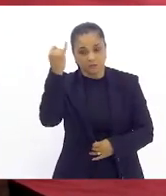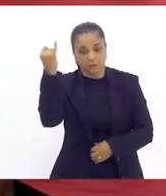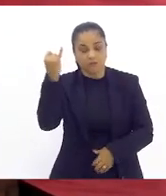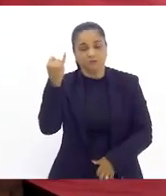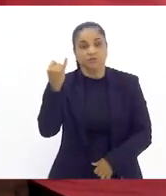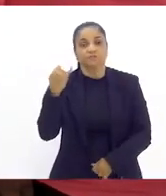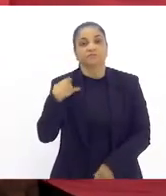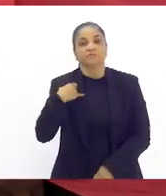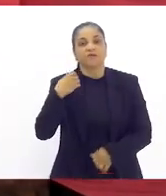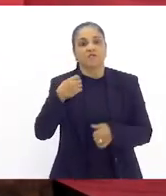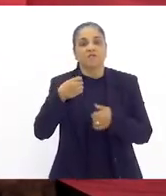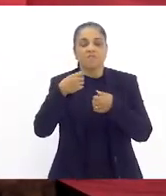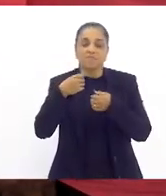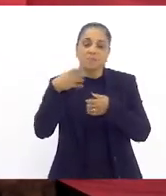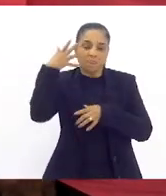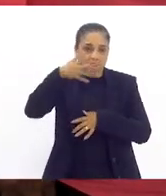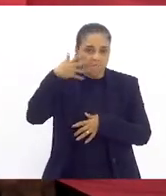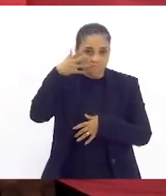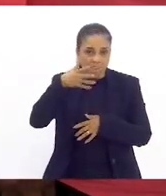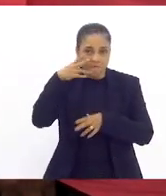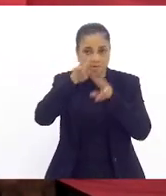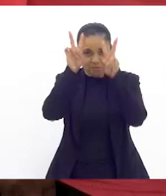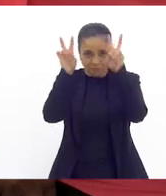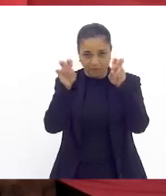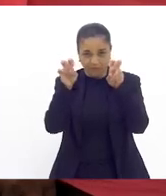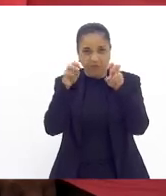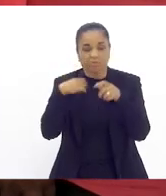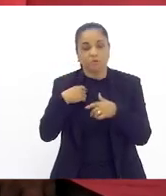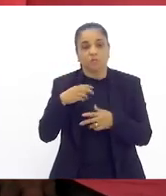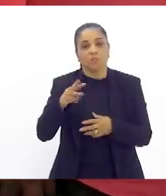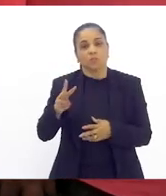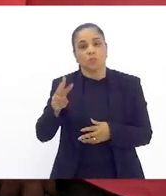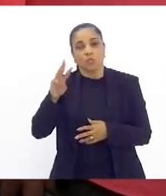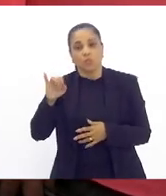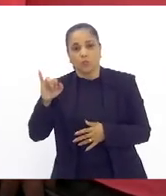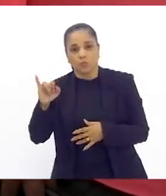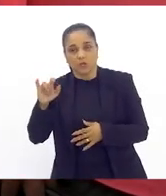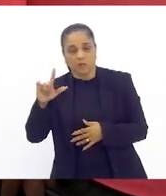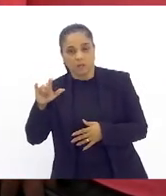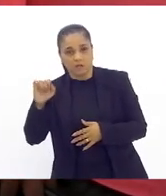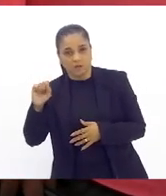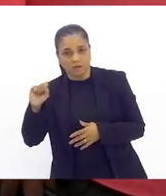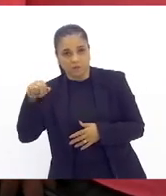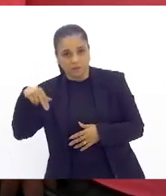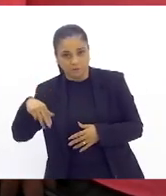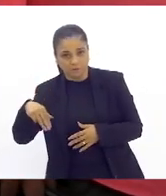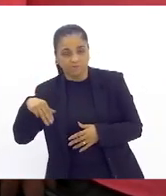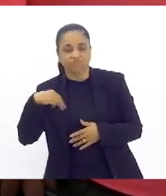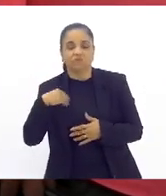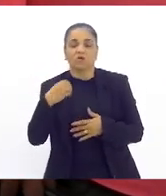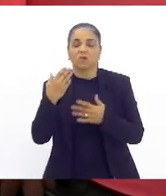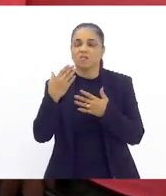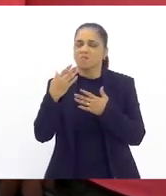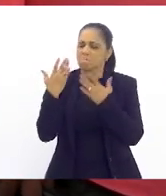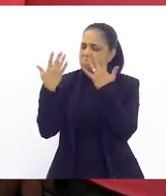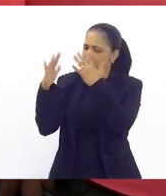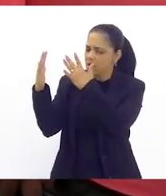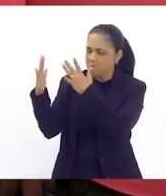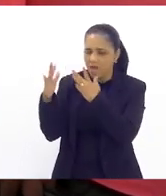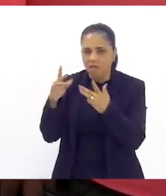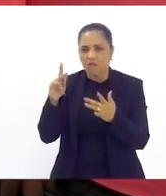civil aqui dentro falando sobre a problemática meu nome é William sou no município de Quatis Tiago Parabéns pela propositura